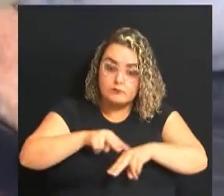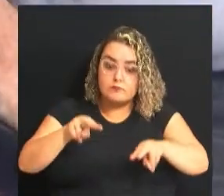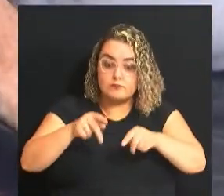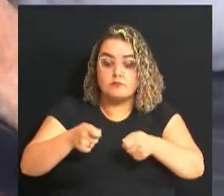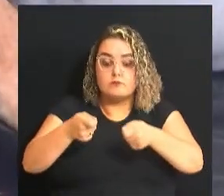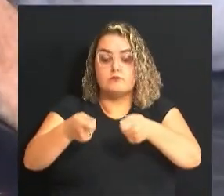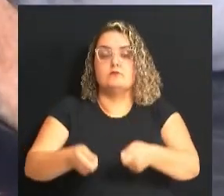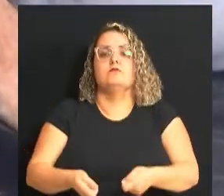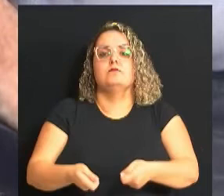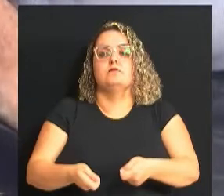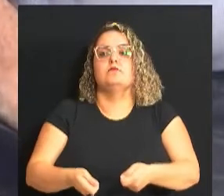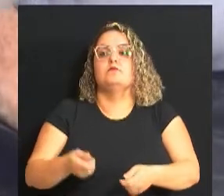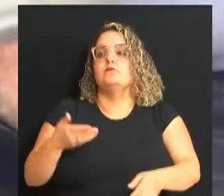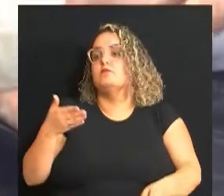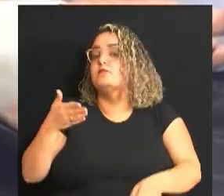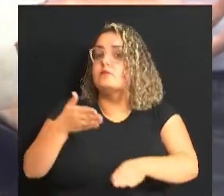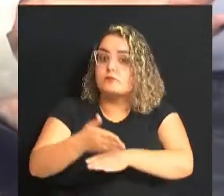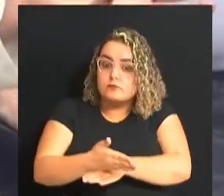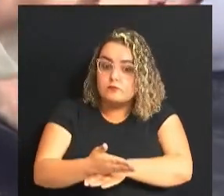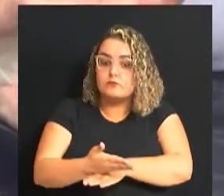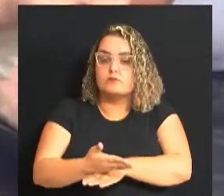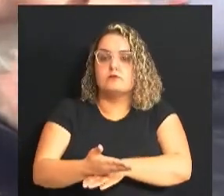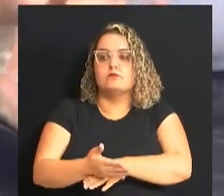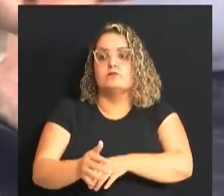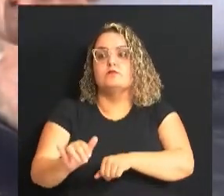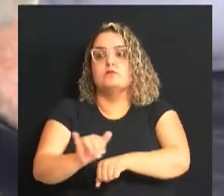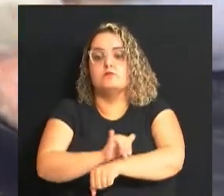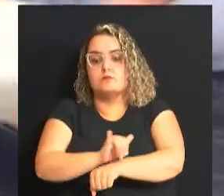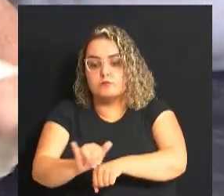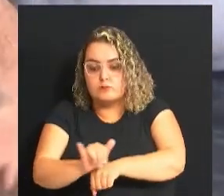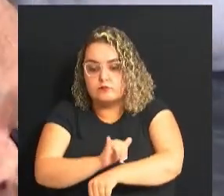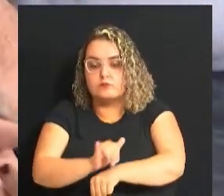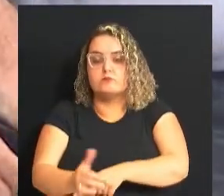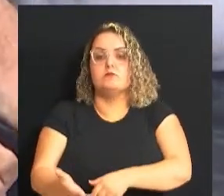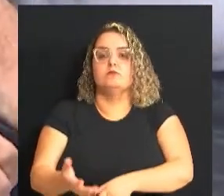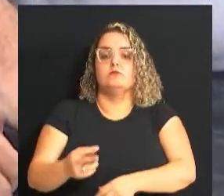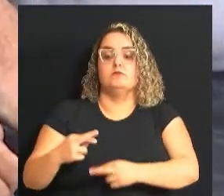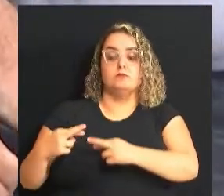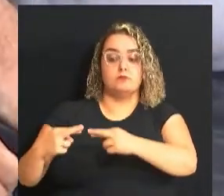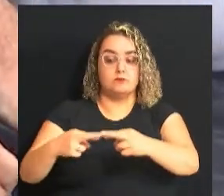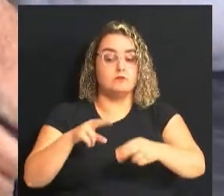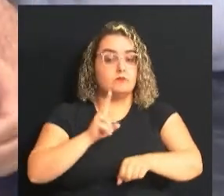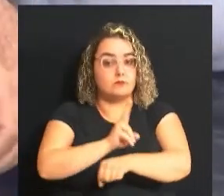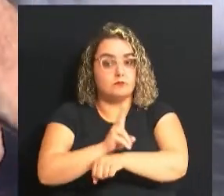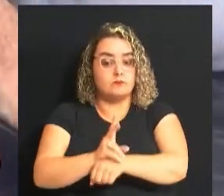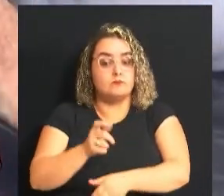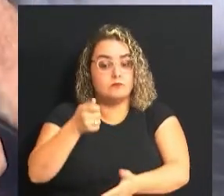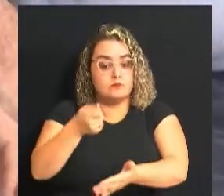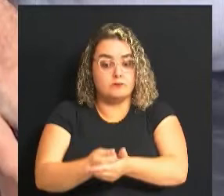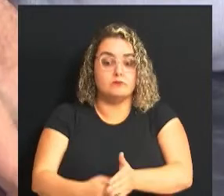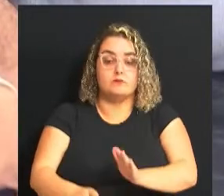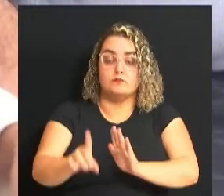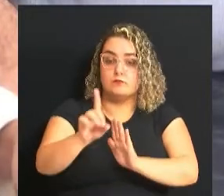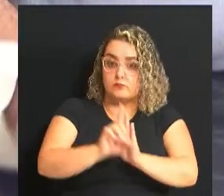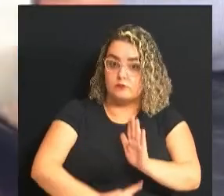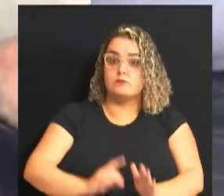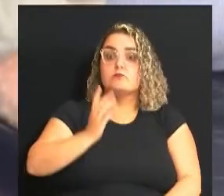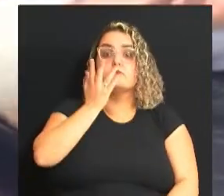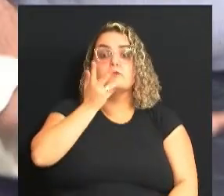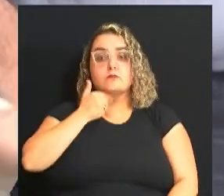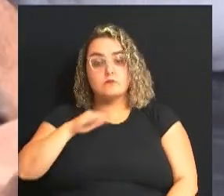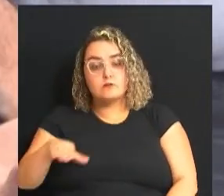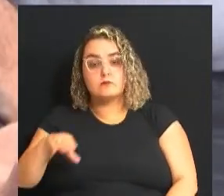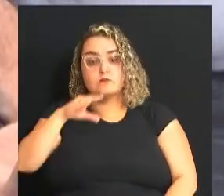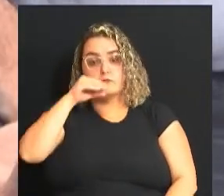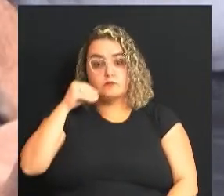o acesso, de articular uma rede de proteção para garantir os direitos das crianças e dos adolescentes. Então,